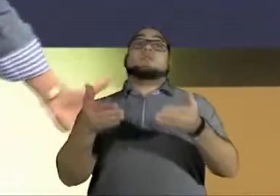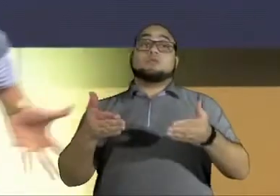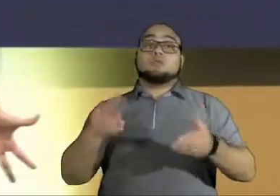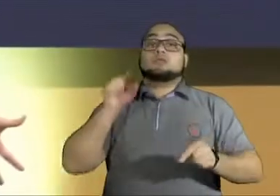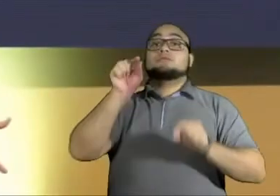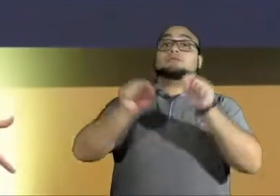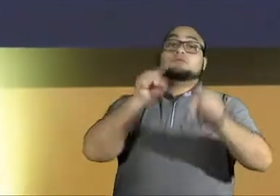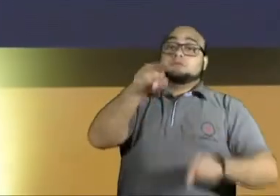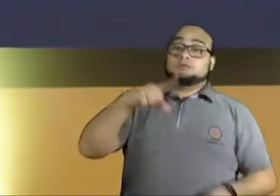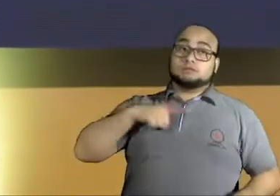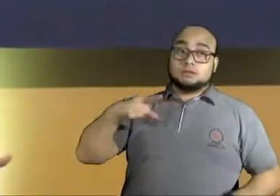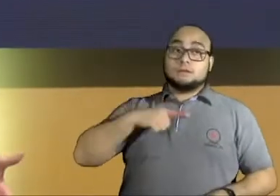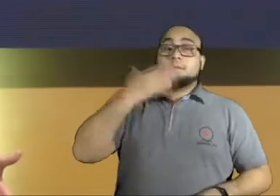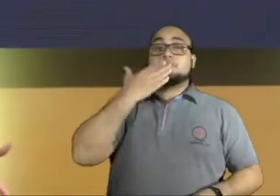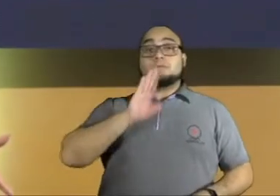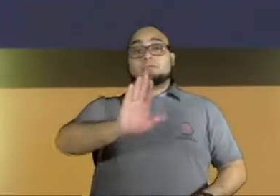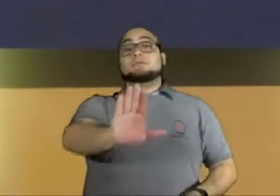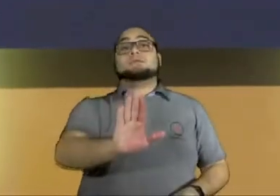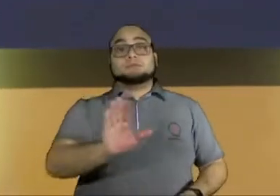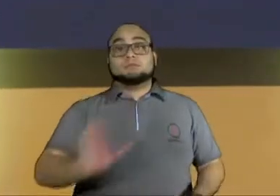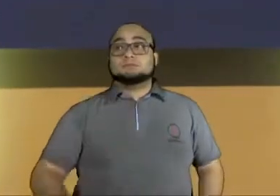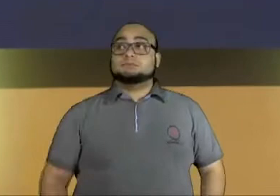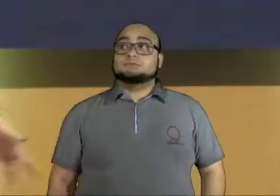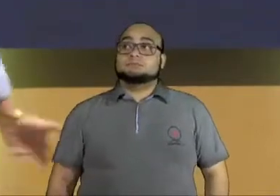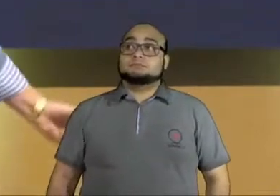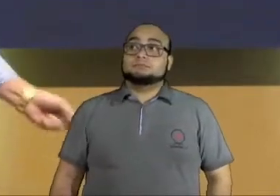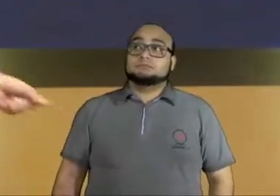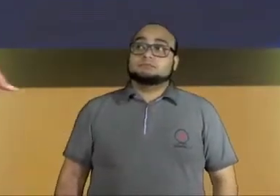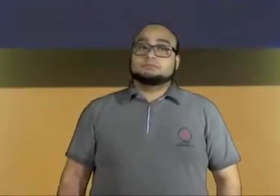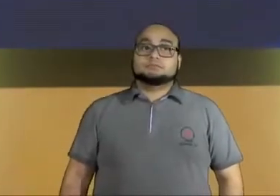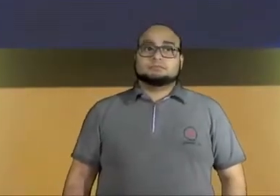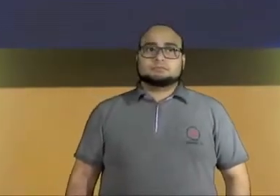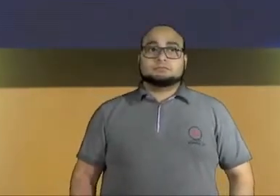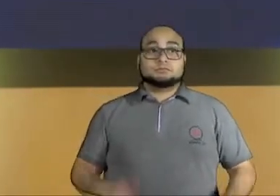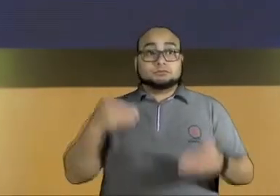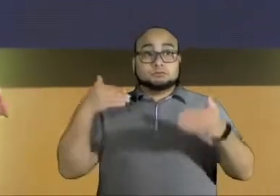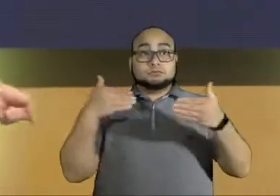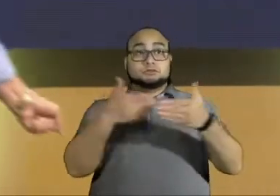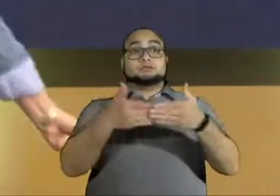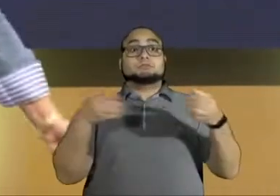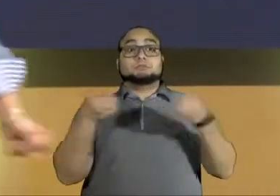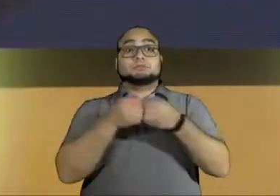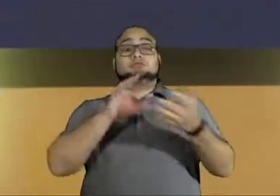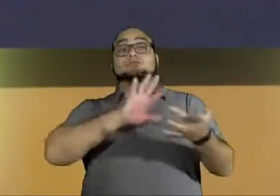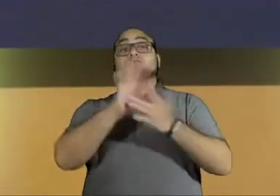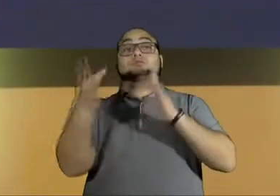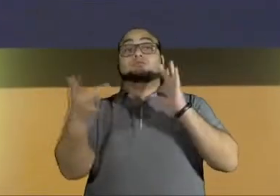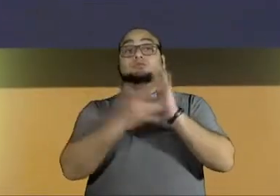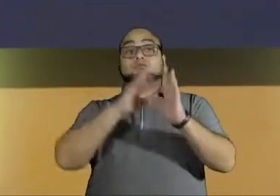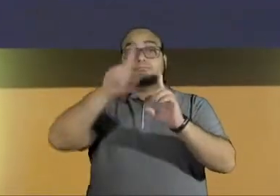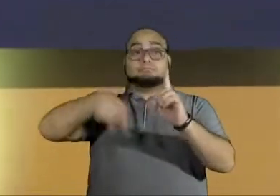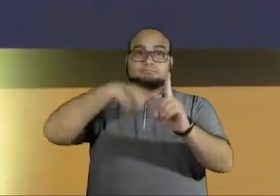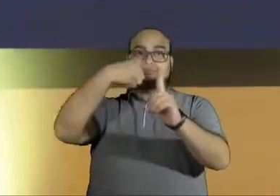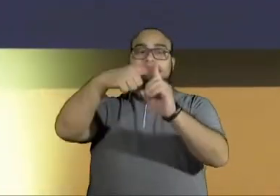uma palavra. Chegando-se, porém, a Jesus, cada um com um pedaço de madeira na mão.